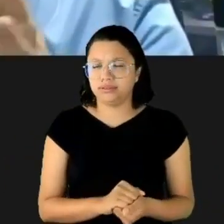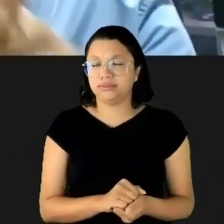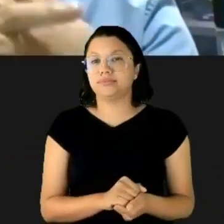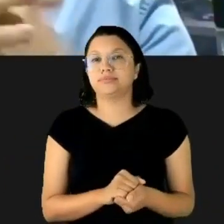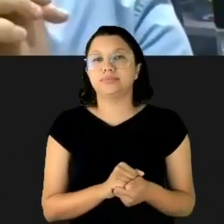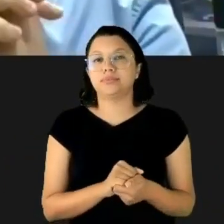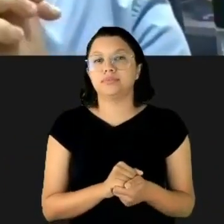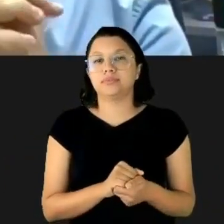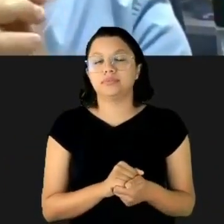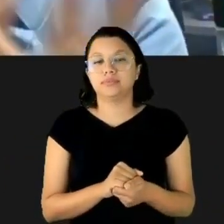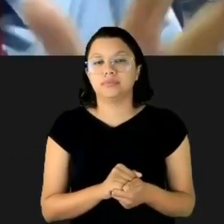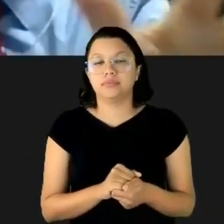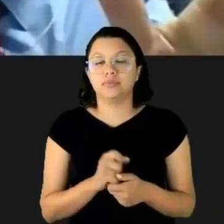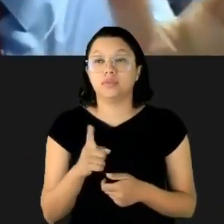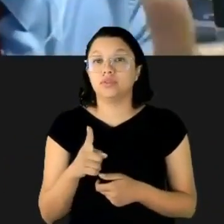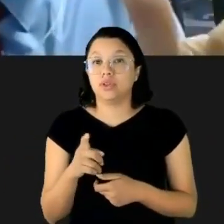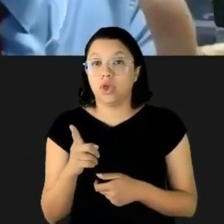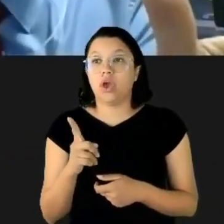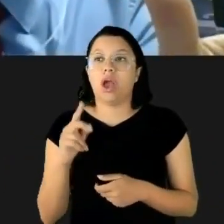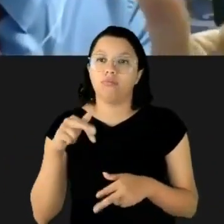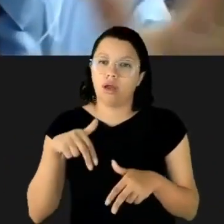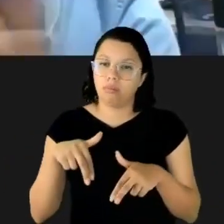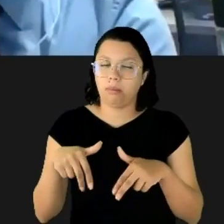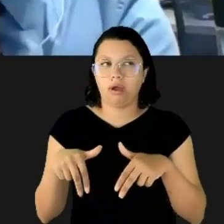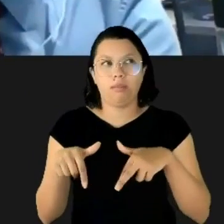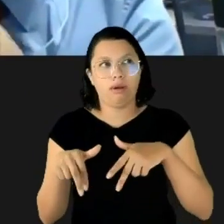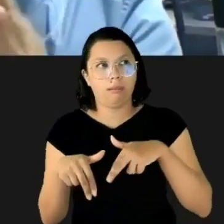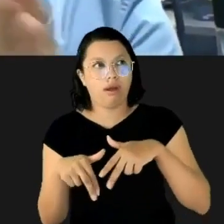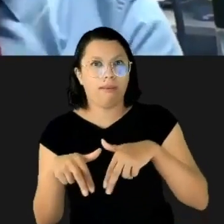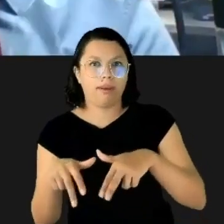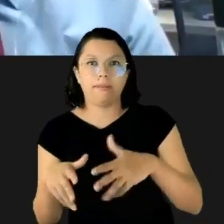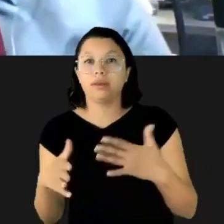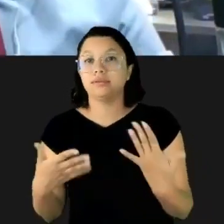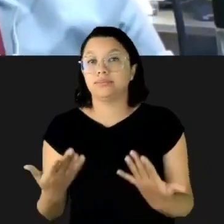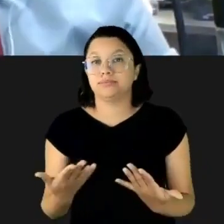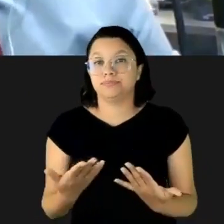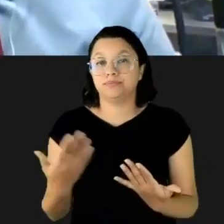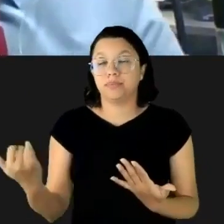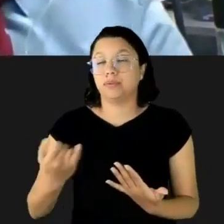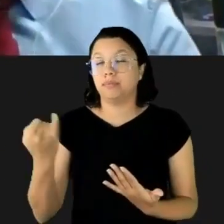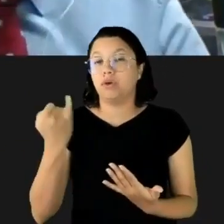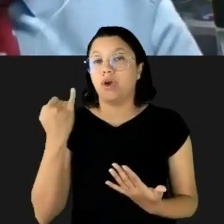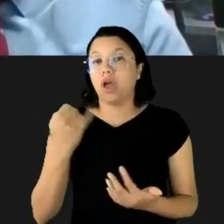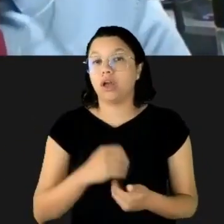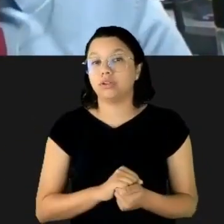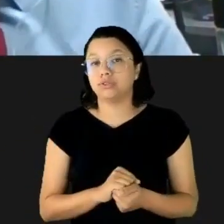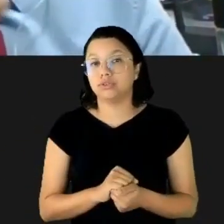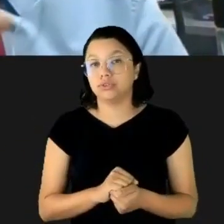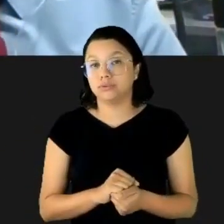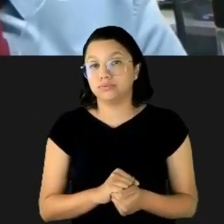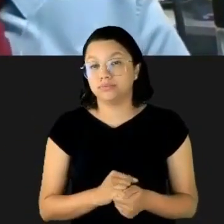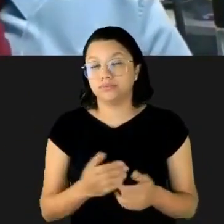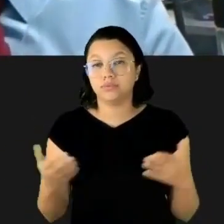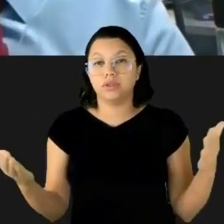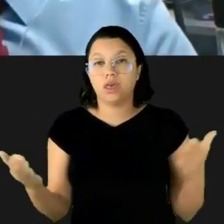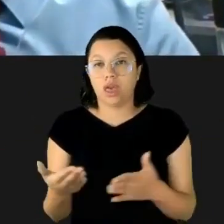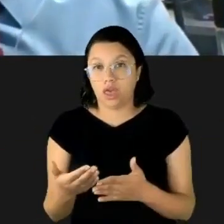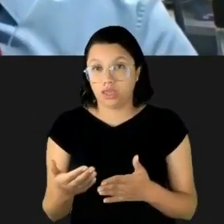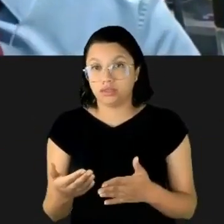cada vez mais e você vai entrando naquilo então é importante que essa